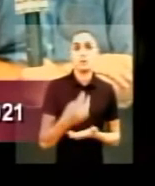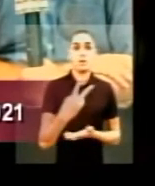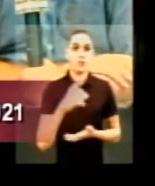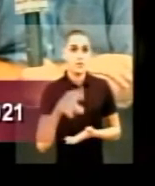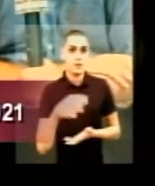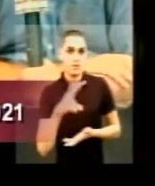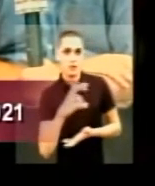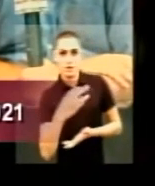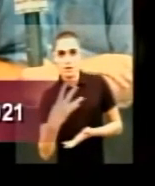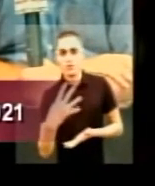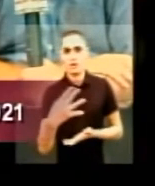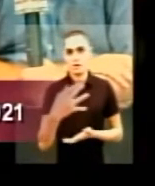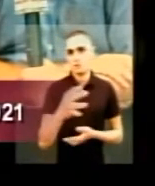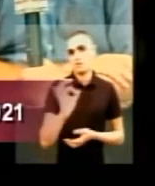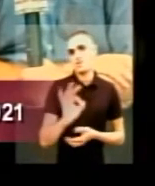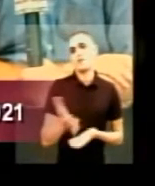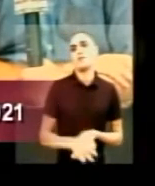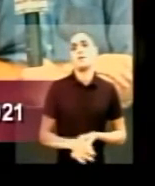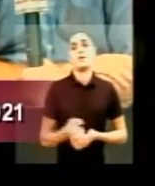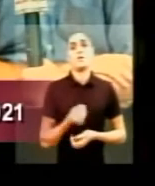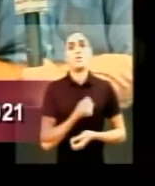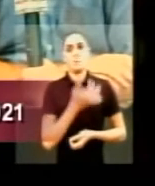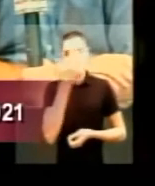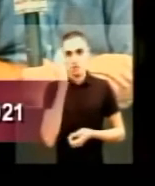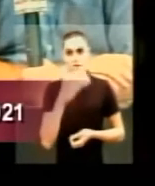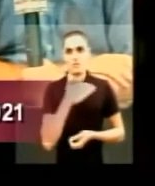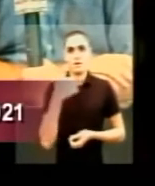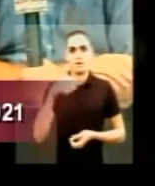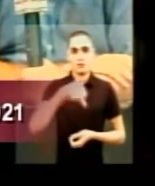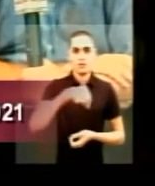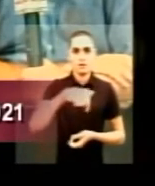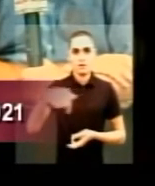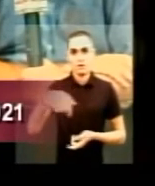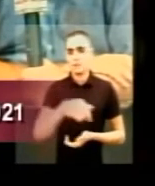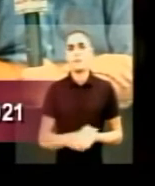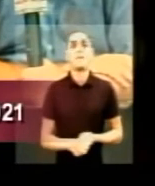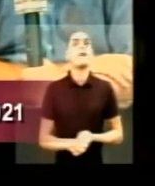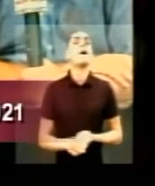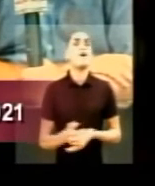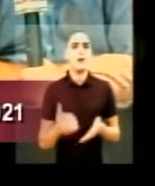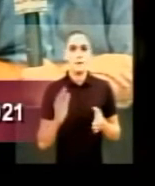Nesta população, são considerados recuperados hoje